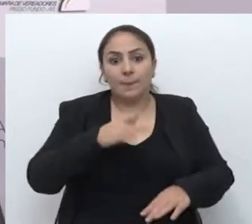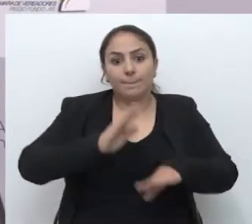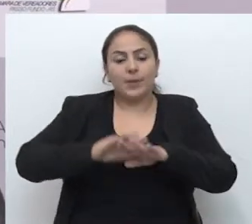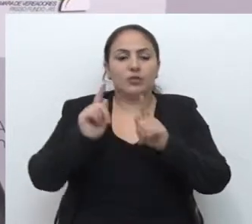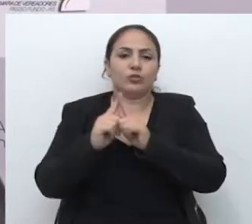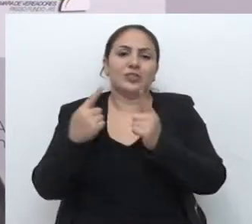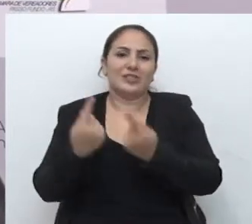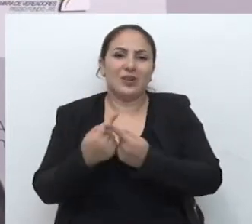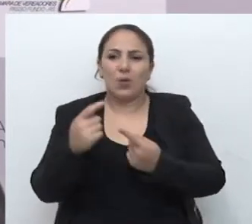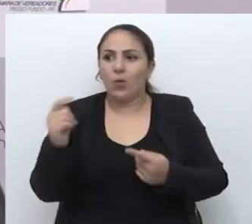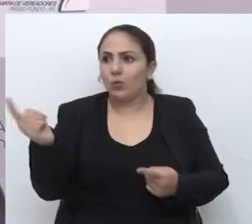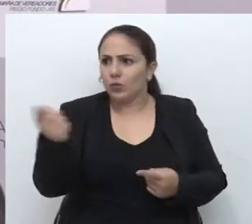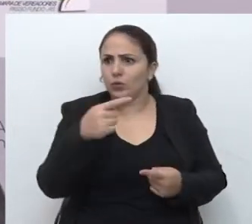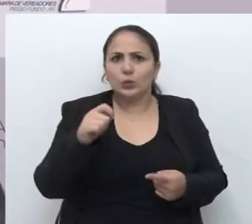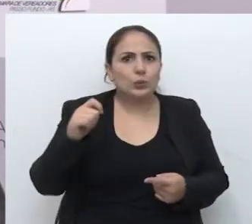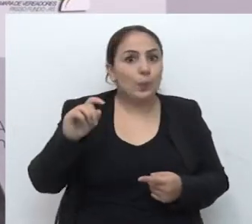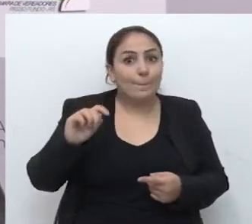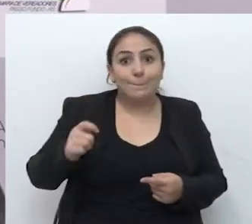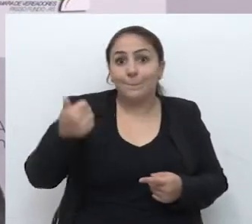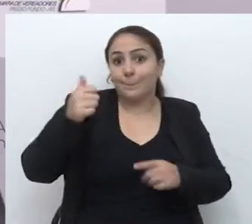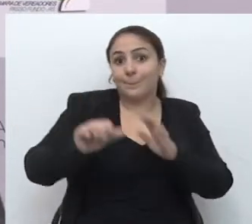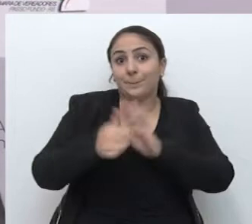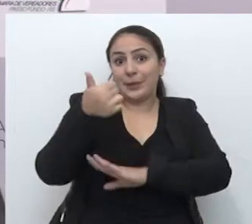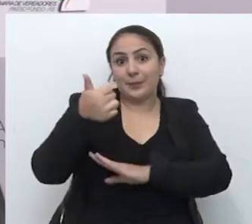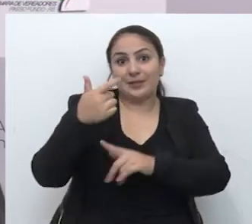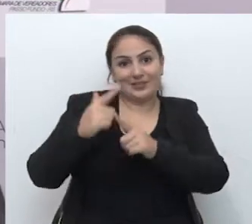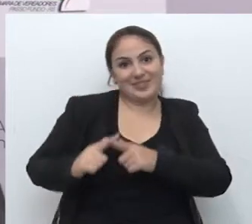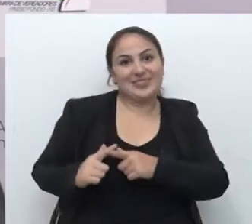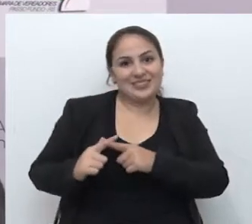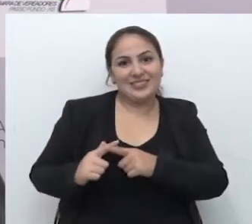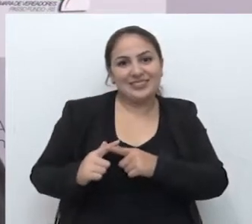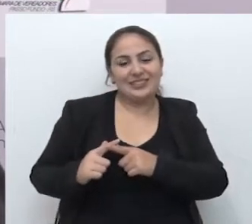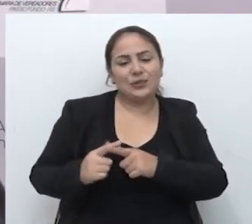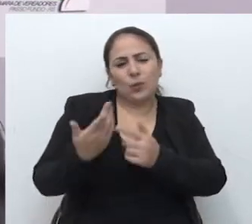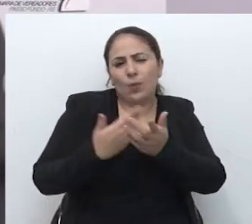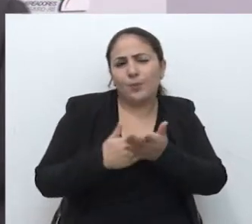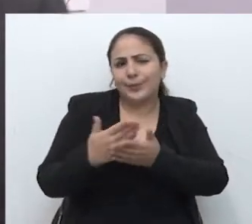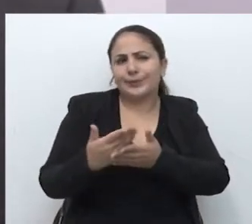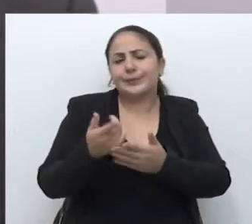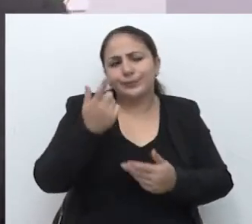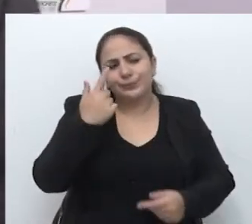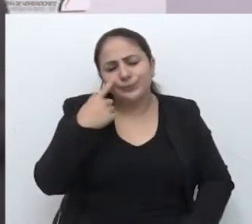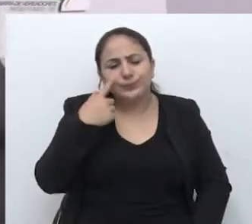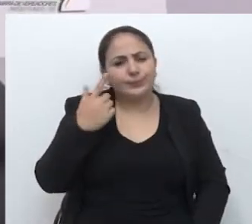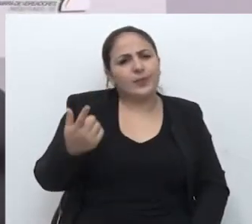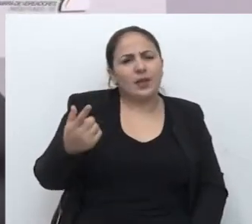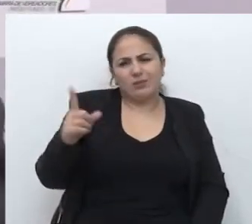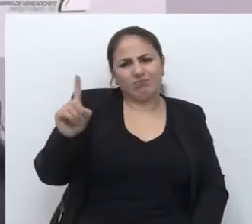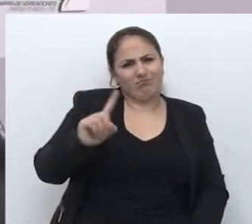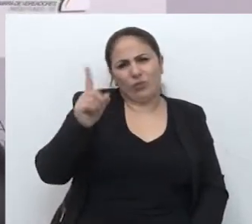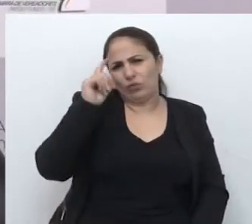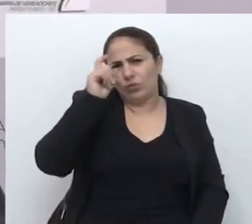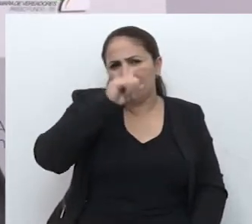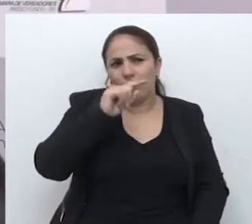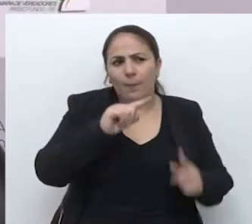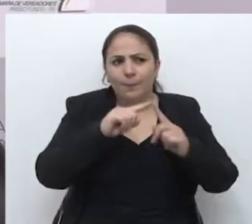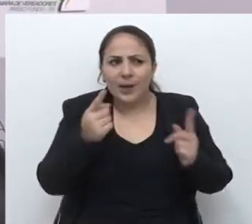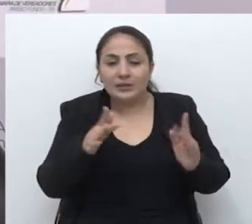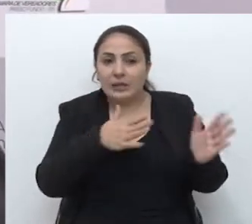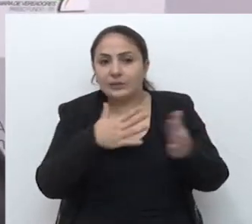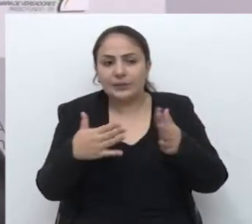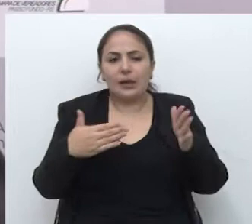mandatos. Os demais membros da mesa são todos vereadores de 1º mandato. Então também no começo foi um pouquinho, não difícil, mas